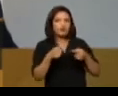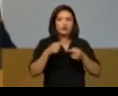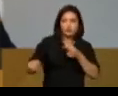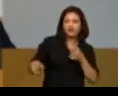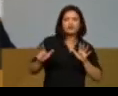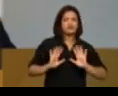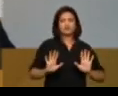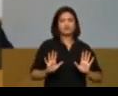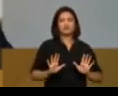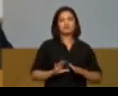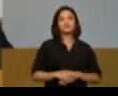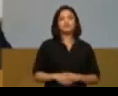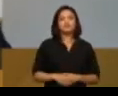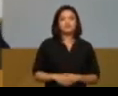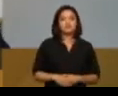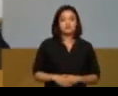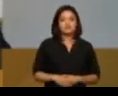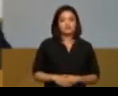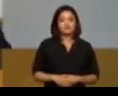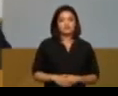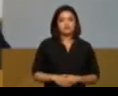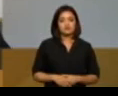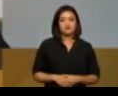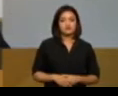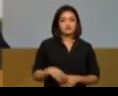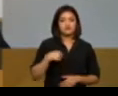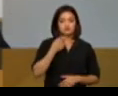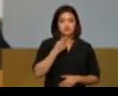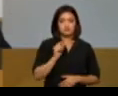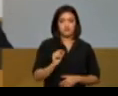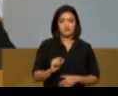data vênia, e digo o seguinte: